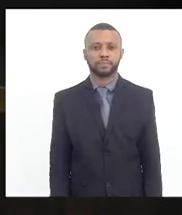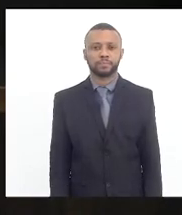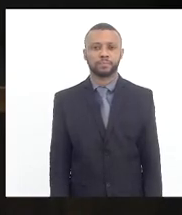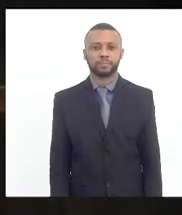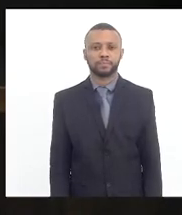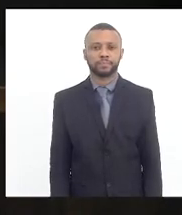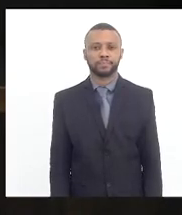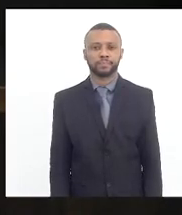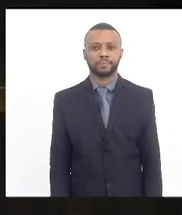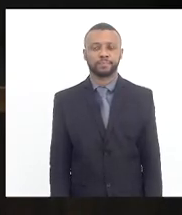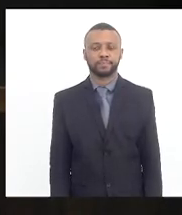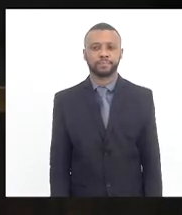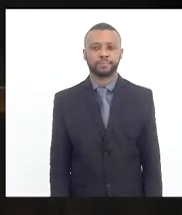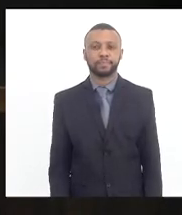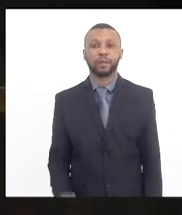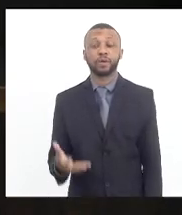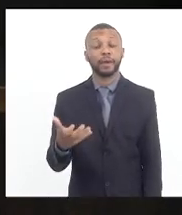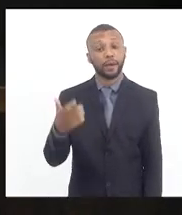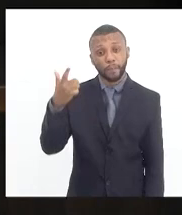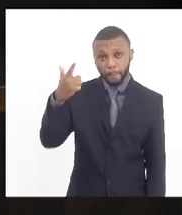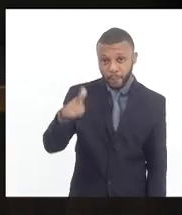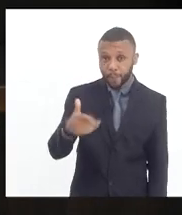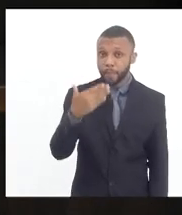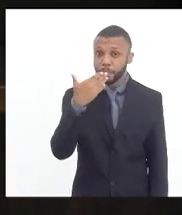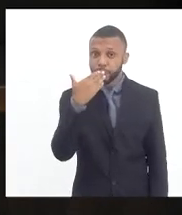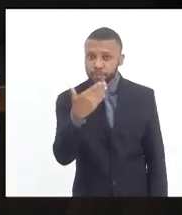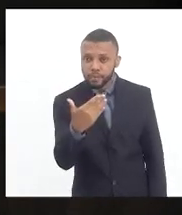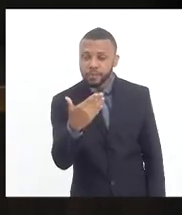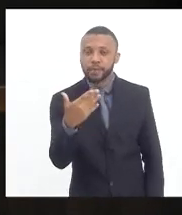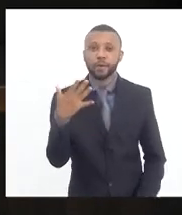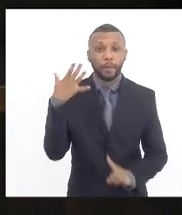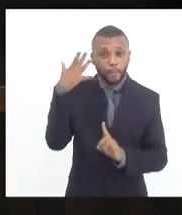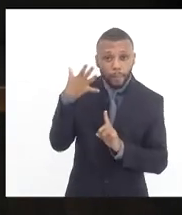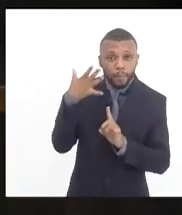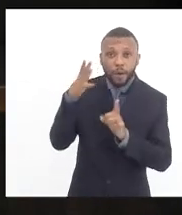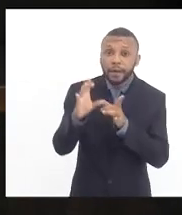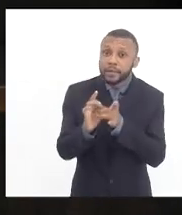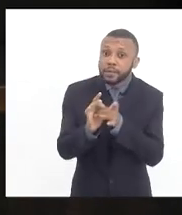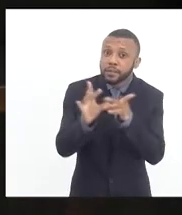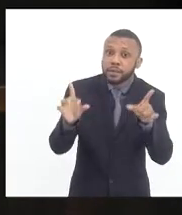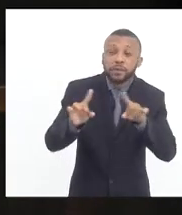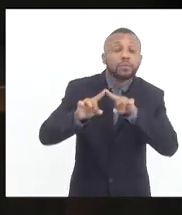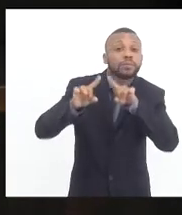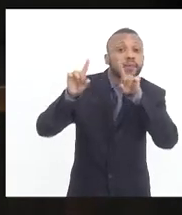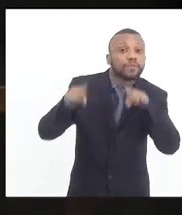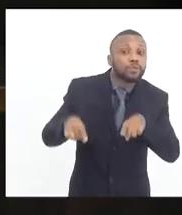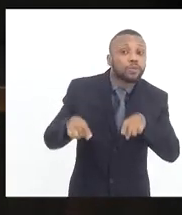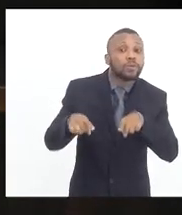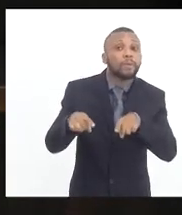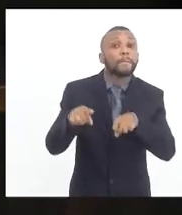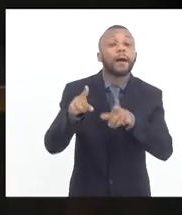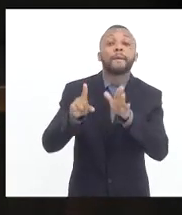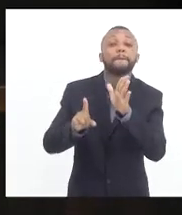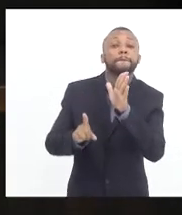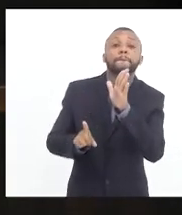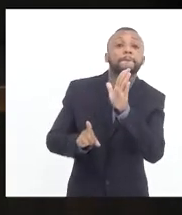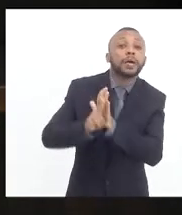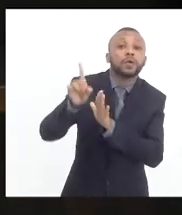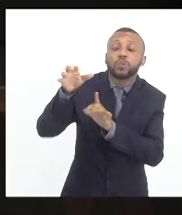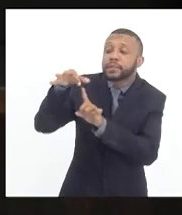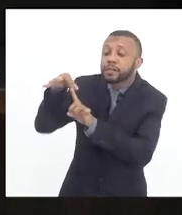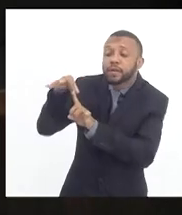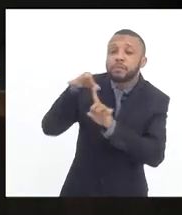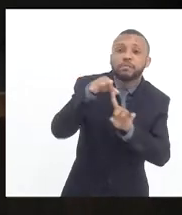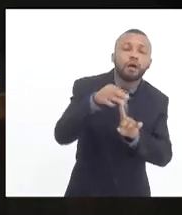eu quero pedir mais uma vez e dizer o microfone estar à disposição dos Servidores para perguntas